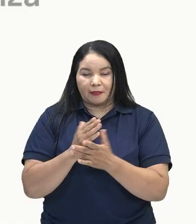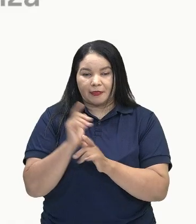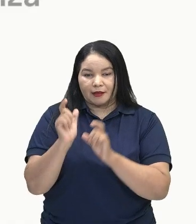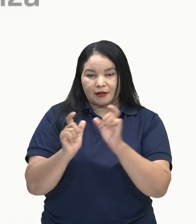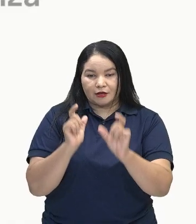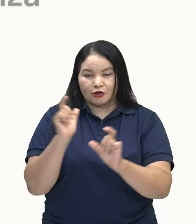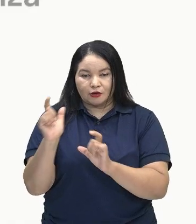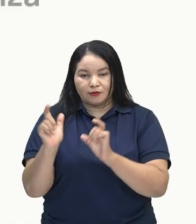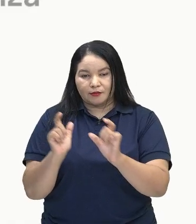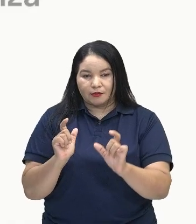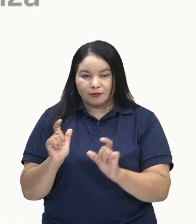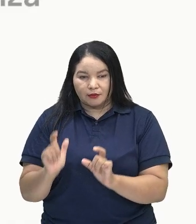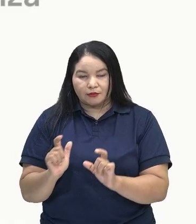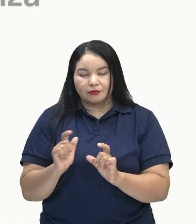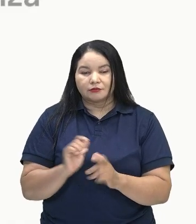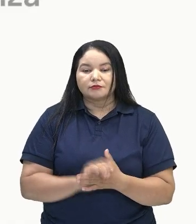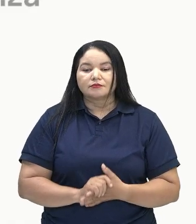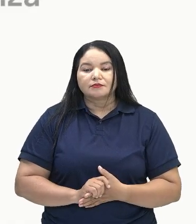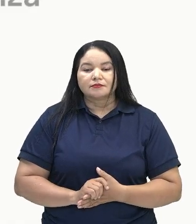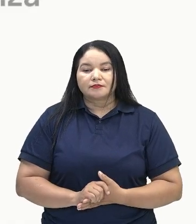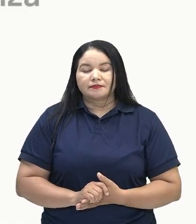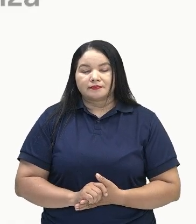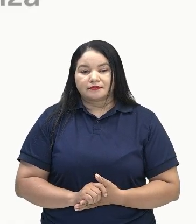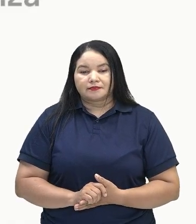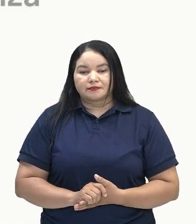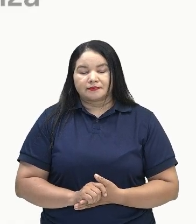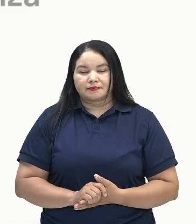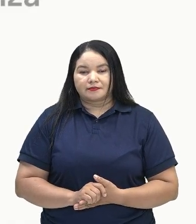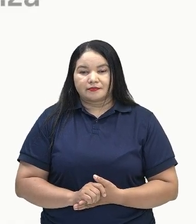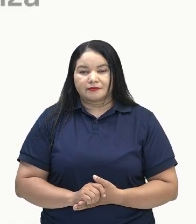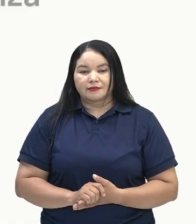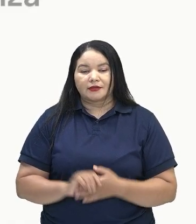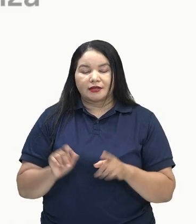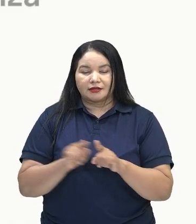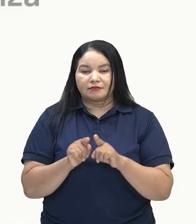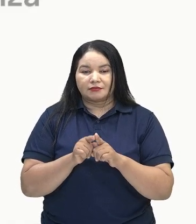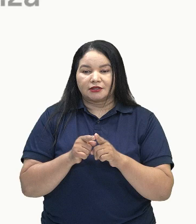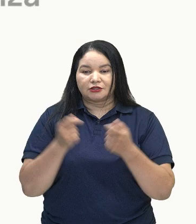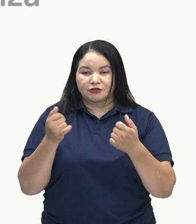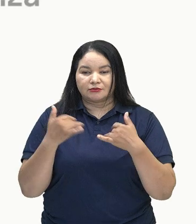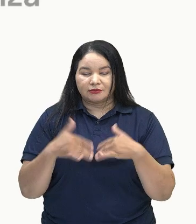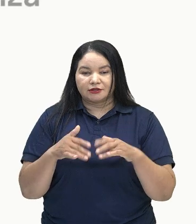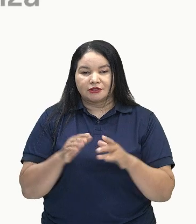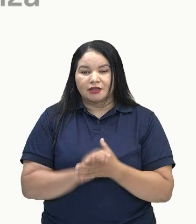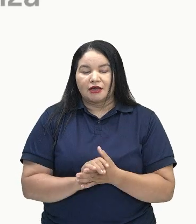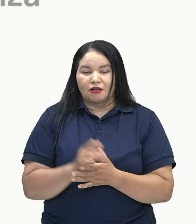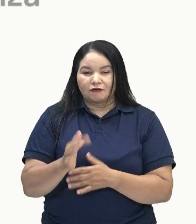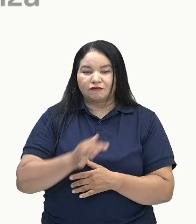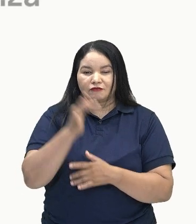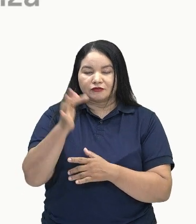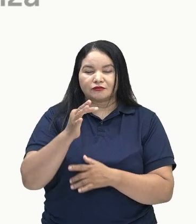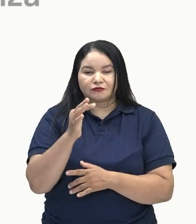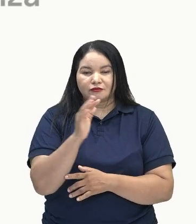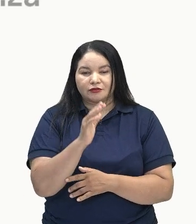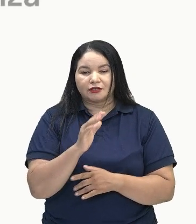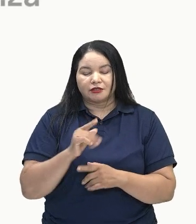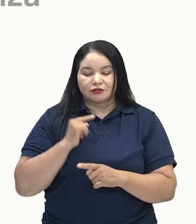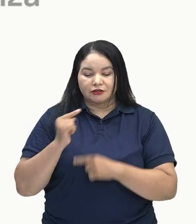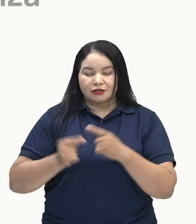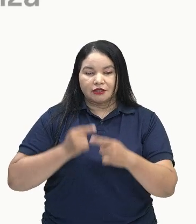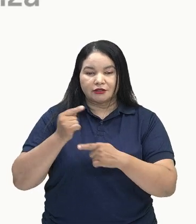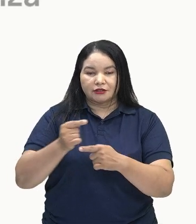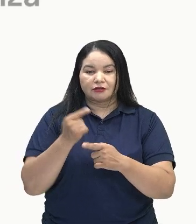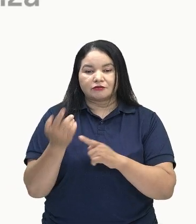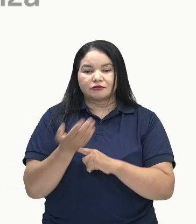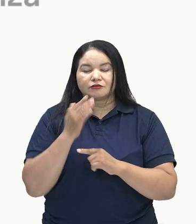como as you know, obviously, ele fala de futuras gerações. Então, isso vai nos levar a uma relação